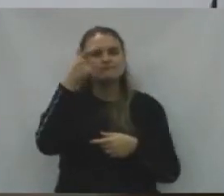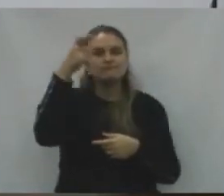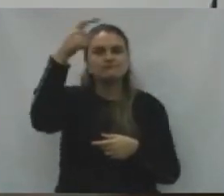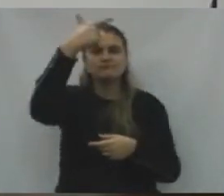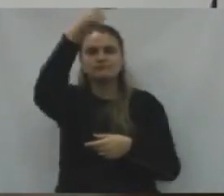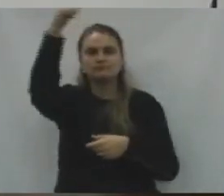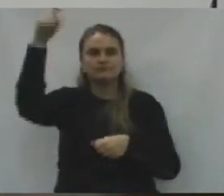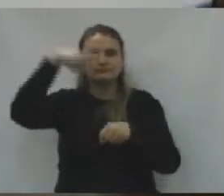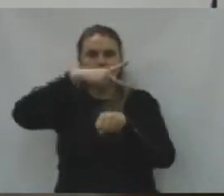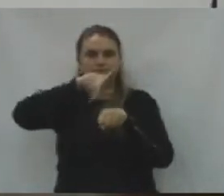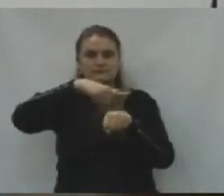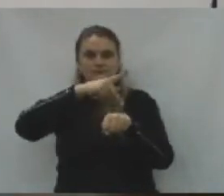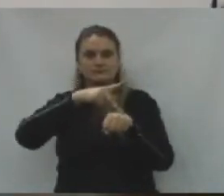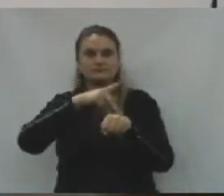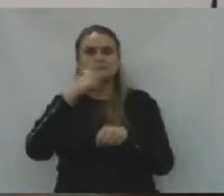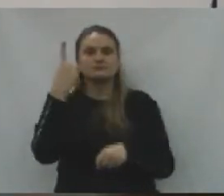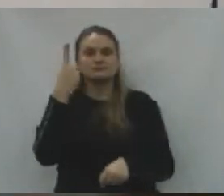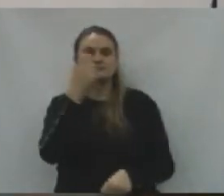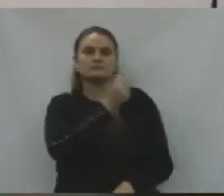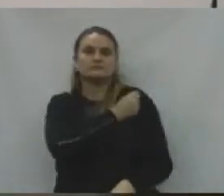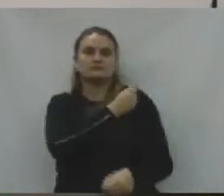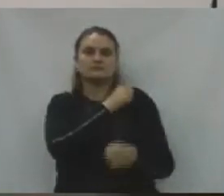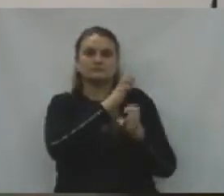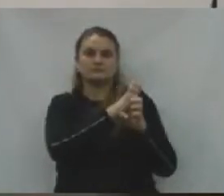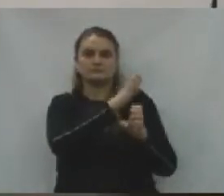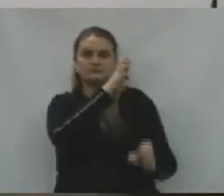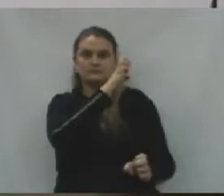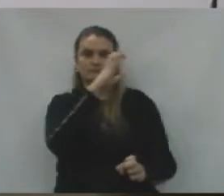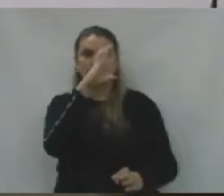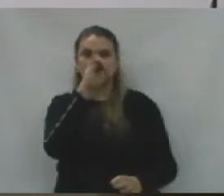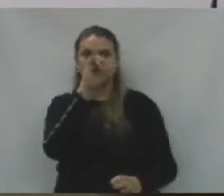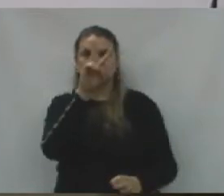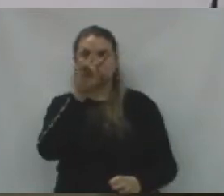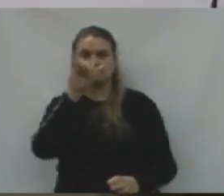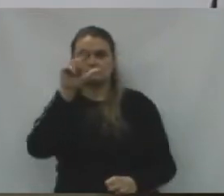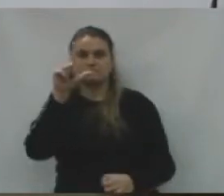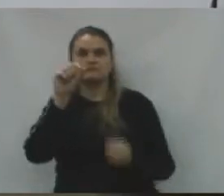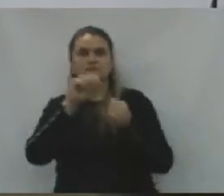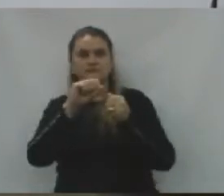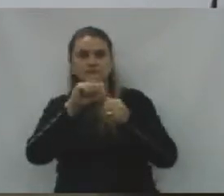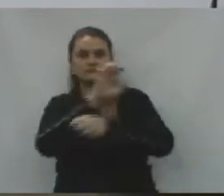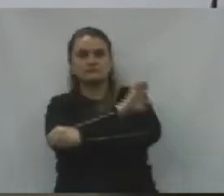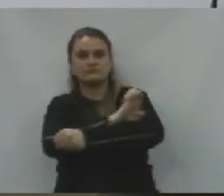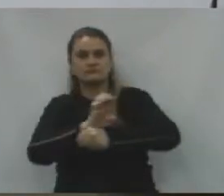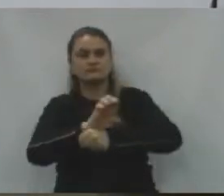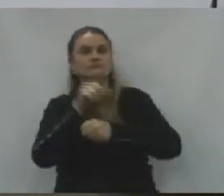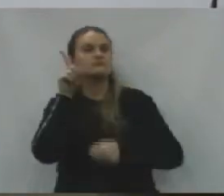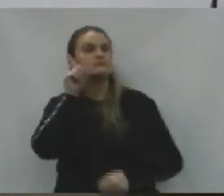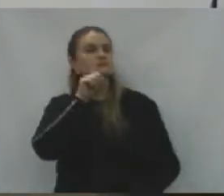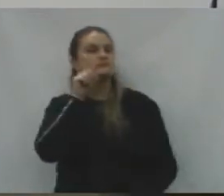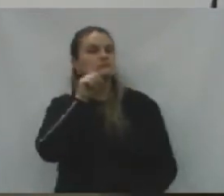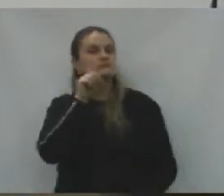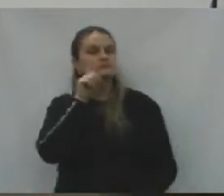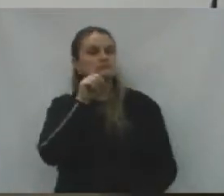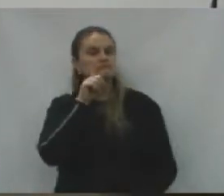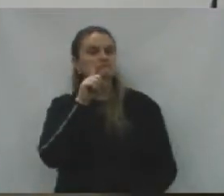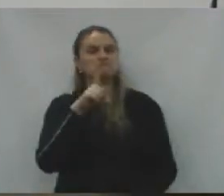iniciativa de internacionalização, um acadêmico de engenharia civil fazendo seu estágio curricular nos Estados